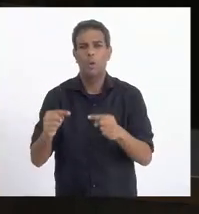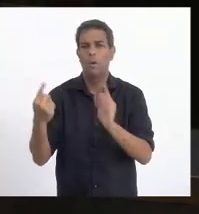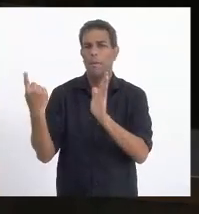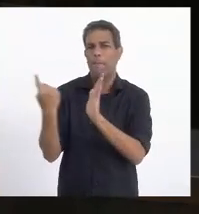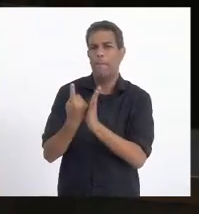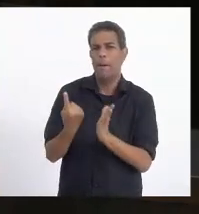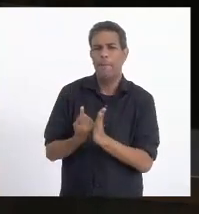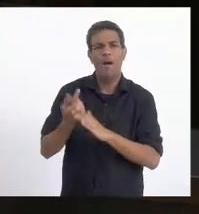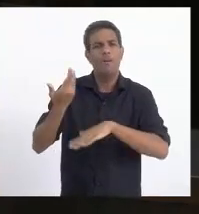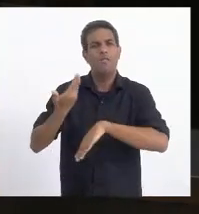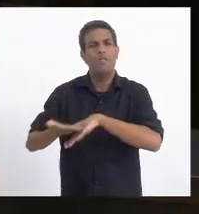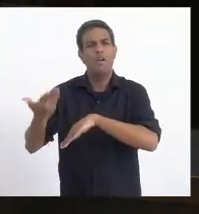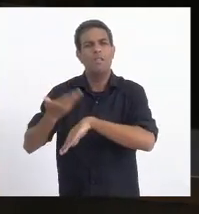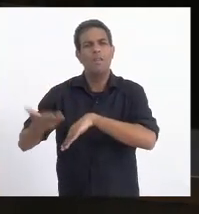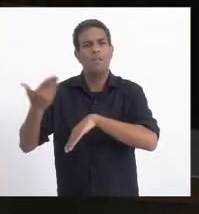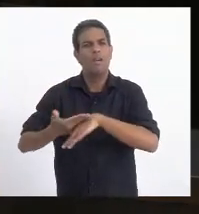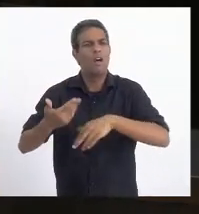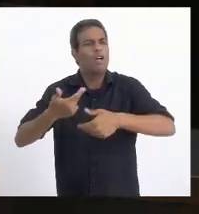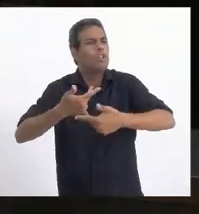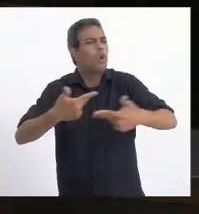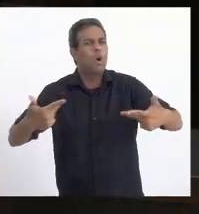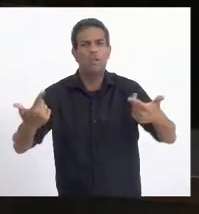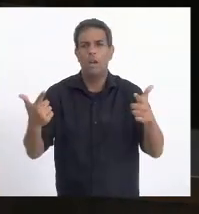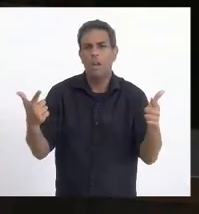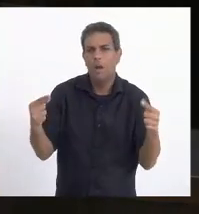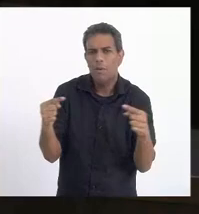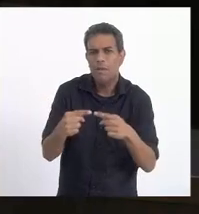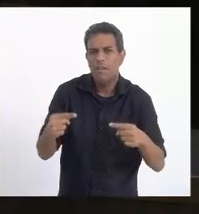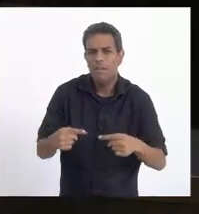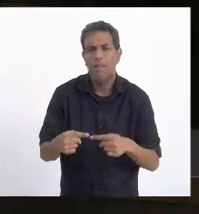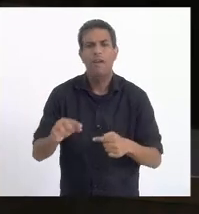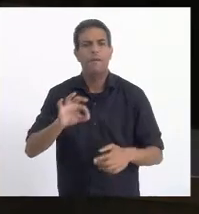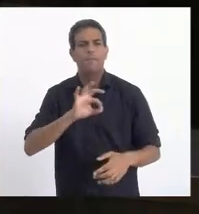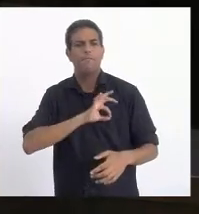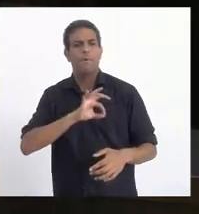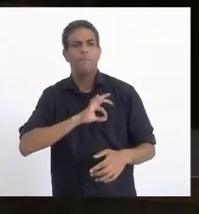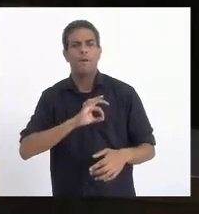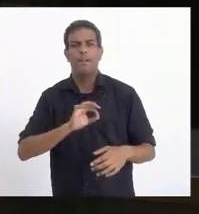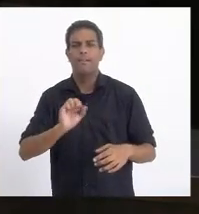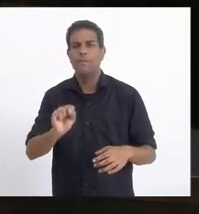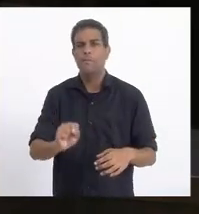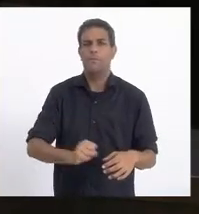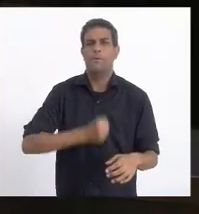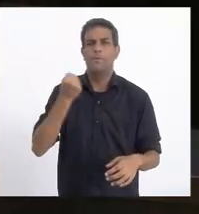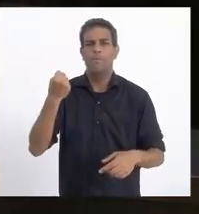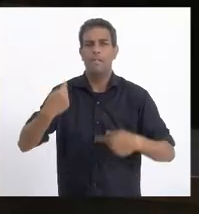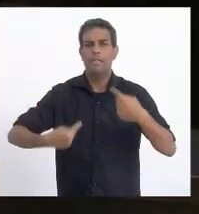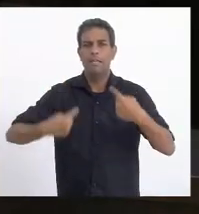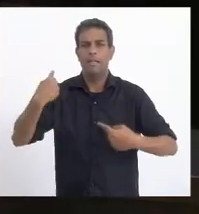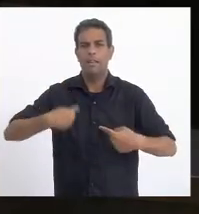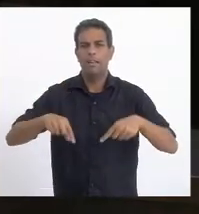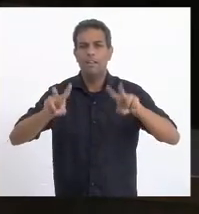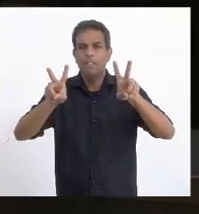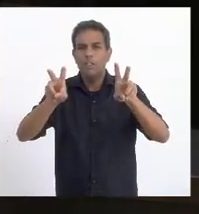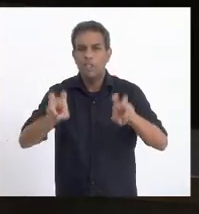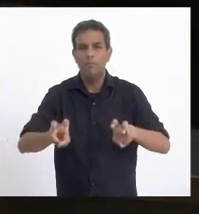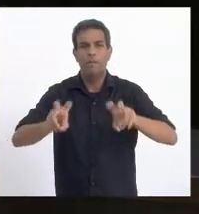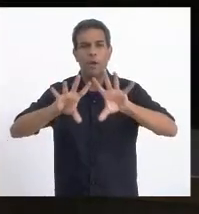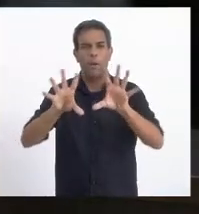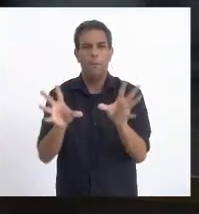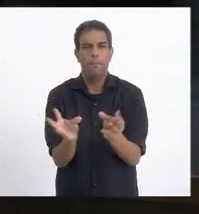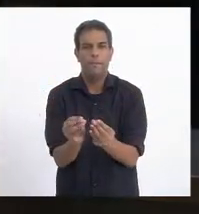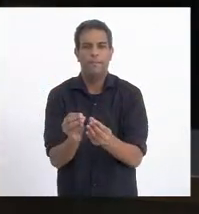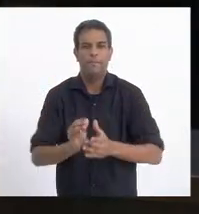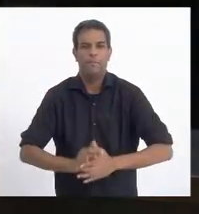até me perdoe treinam no muitas vezes para coisa que vem vai existir quando quando o policial militar ele tá na no treinamento real que no dia a